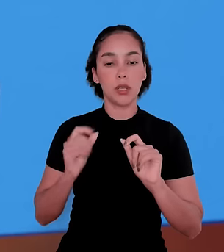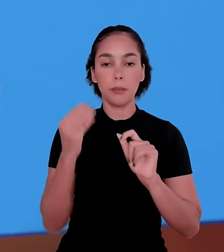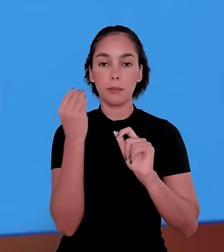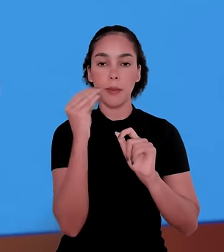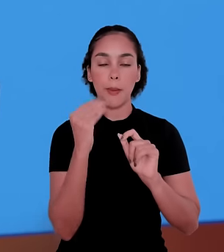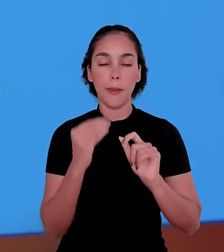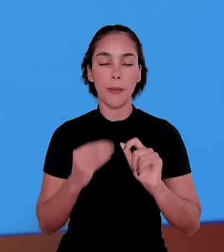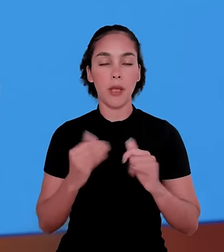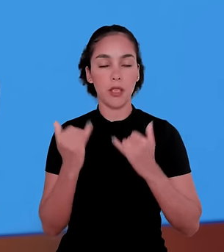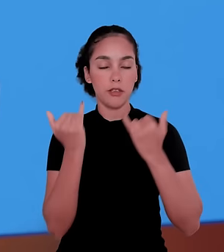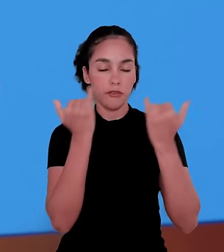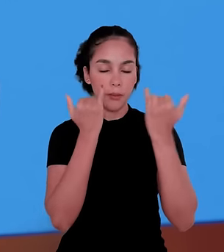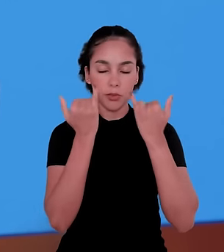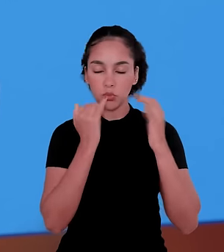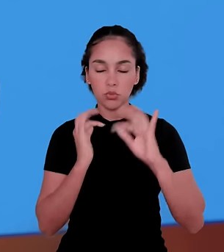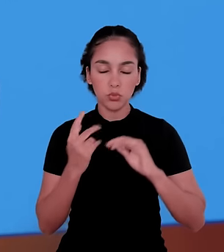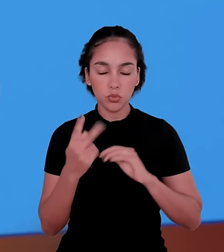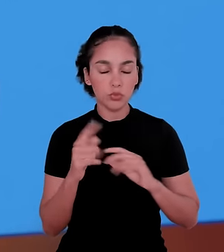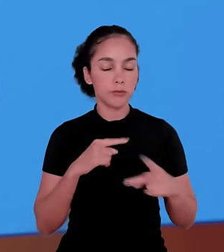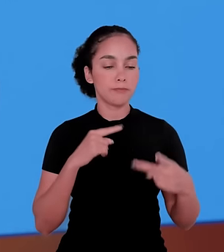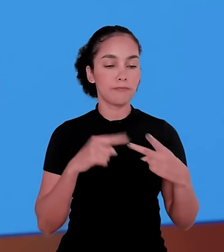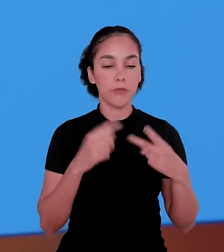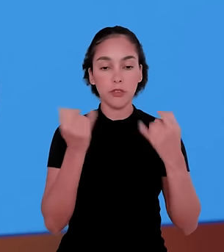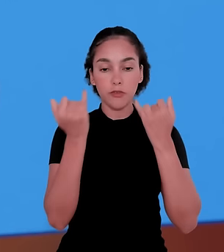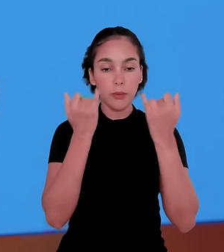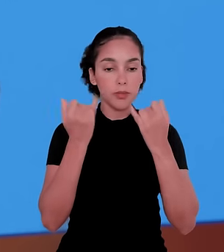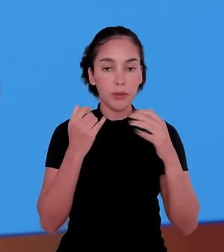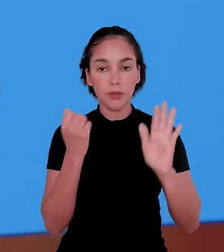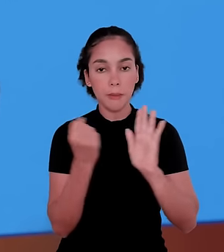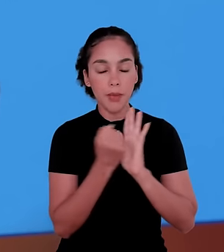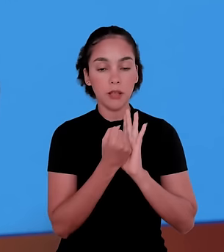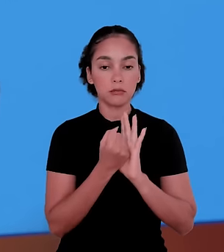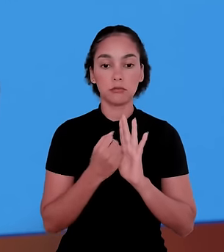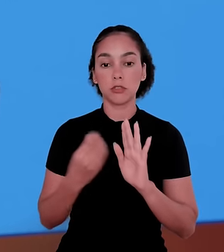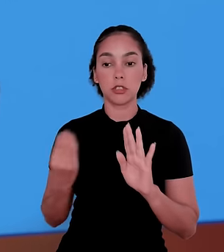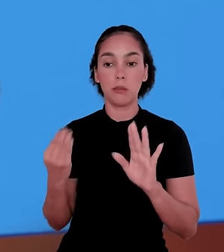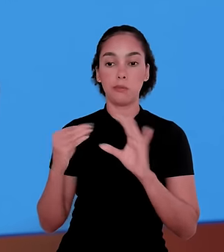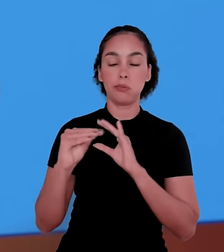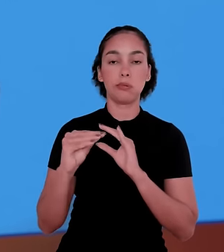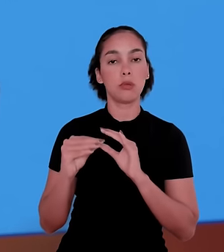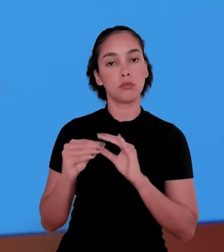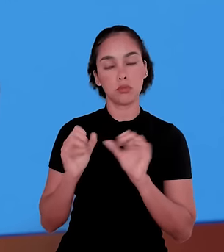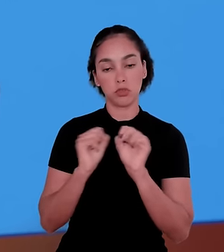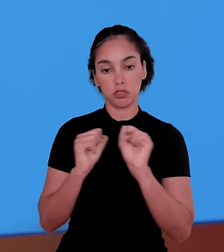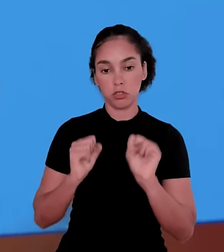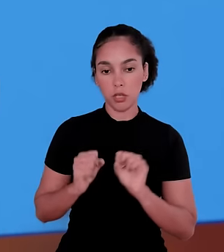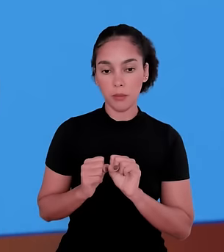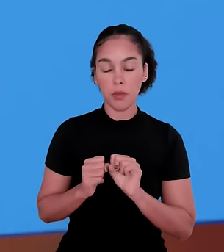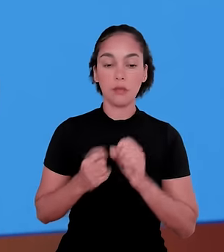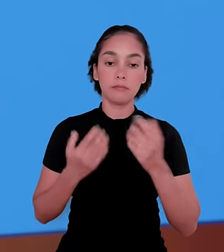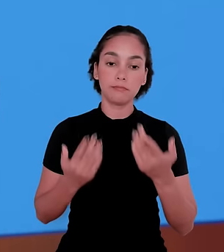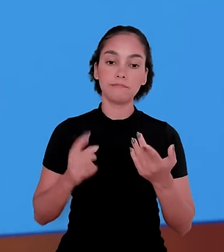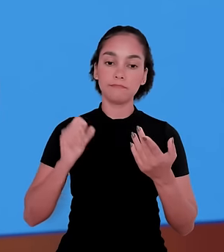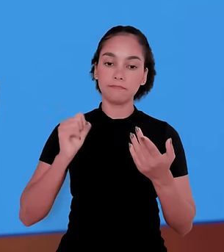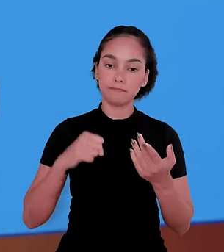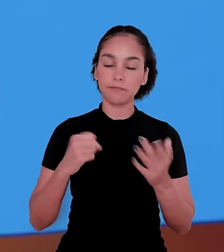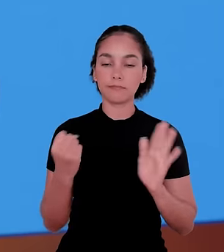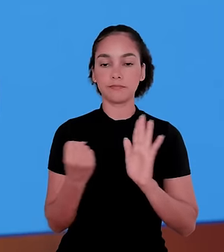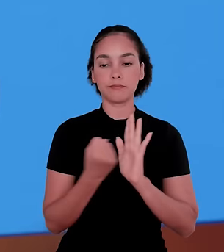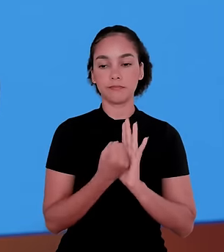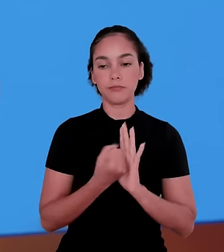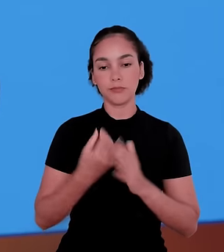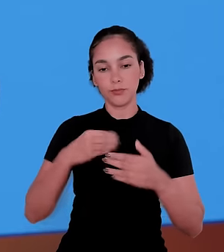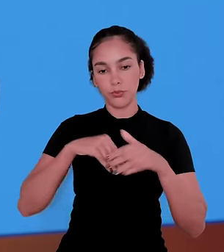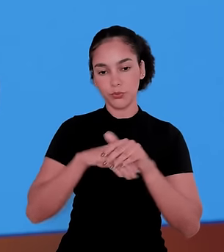suas da marca e tudo mais e protocolo no no sistema a partir daí a sua marca está depositada